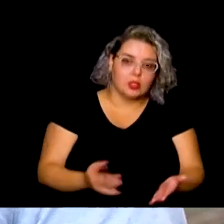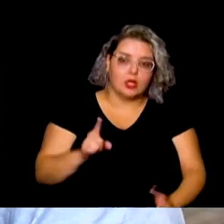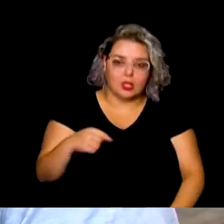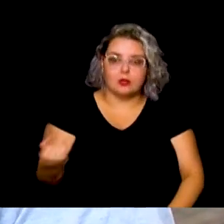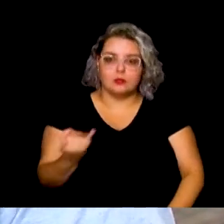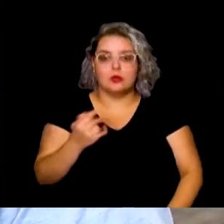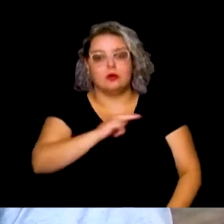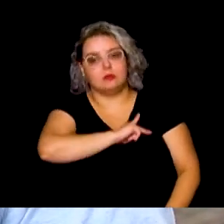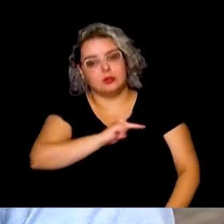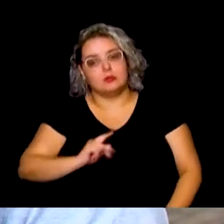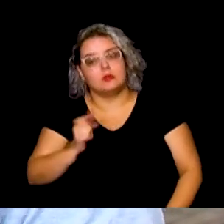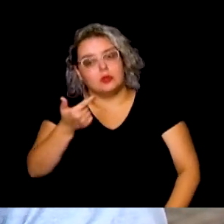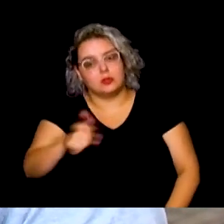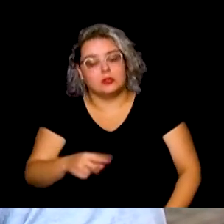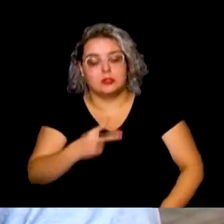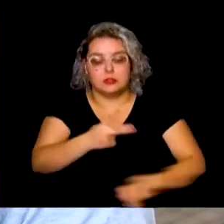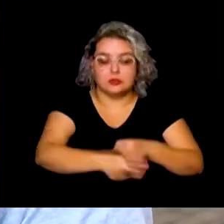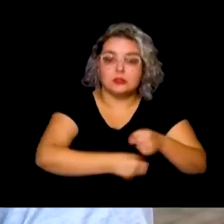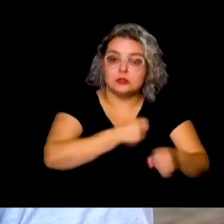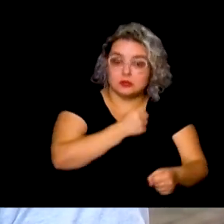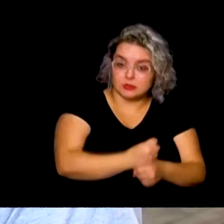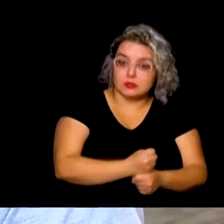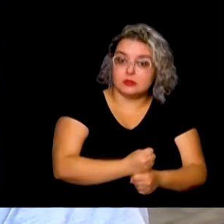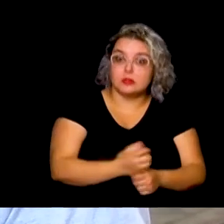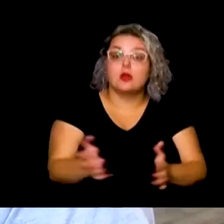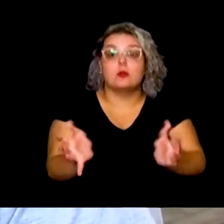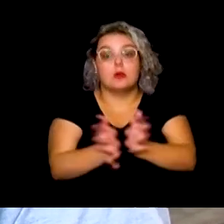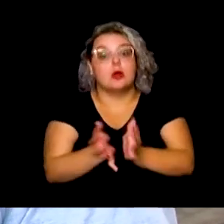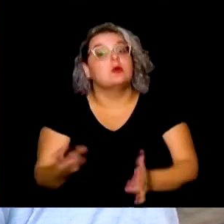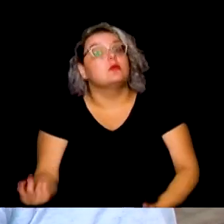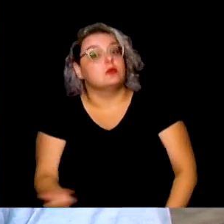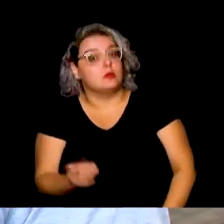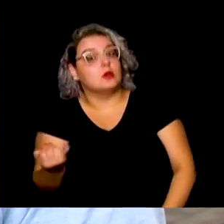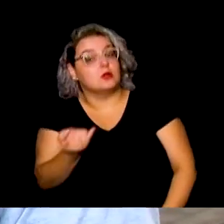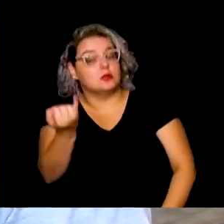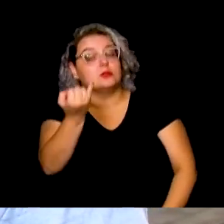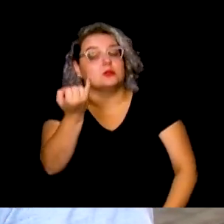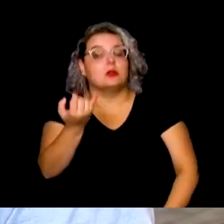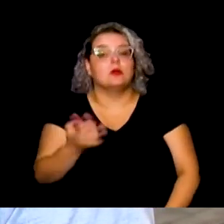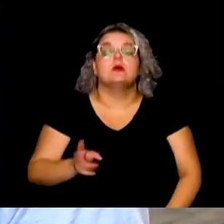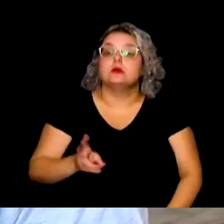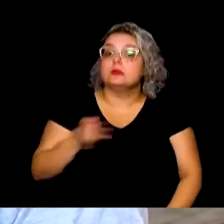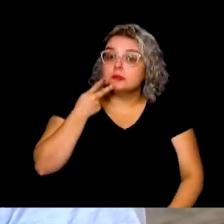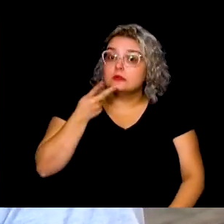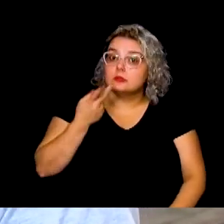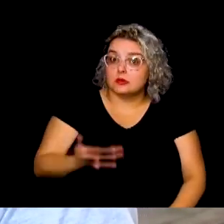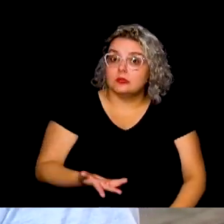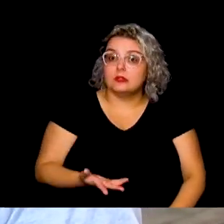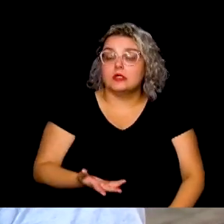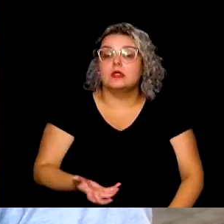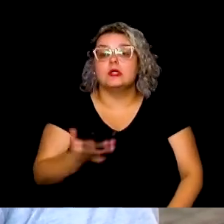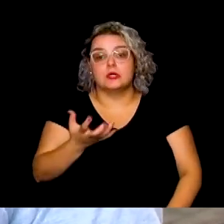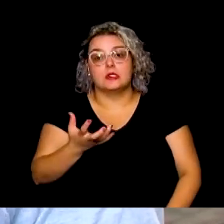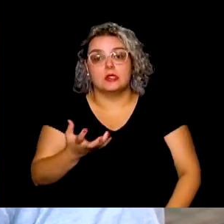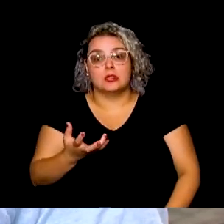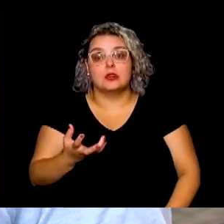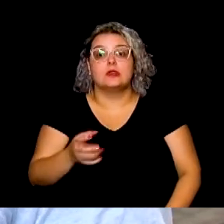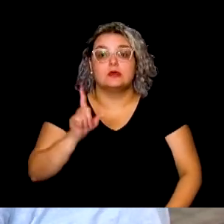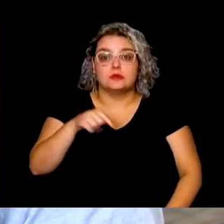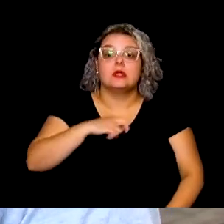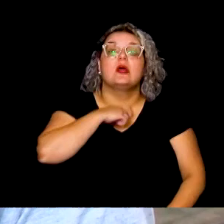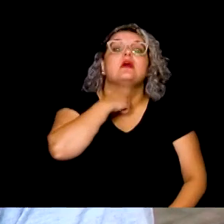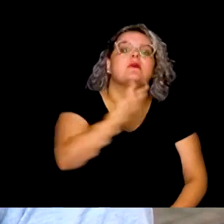já estou Presidente novamente nesse segundo biênio uma comissão muito importante até porque eu sempre falo